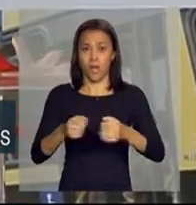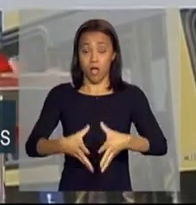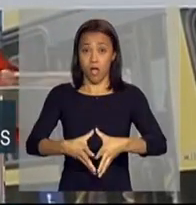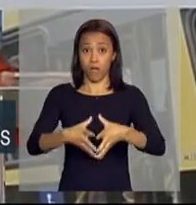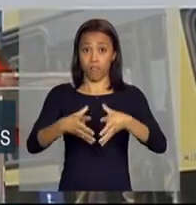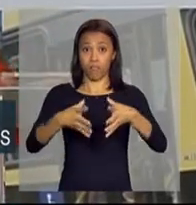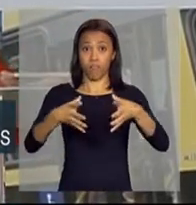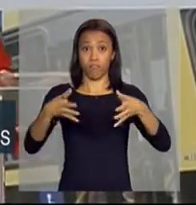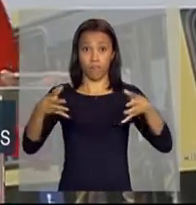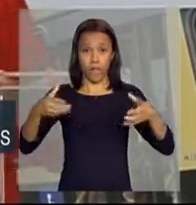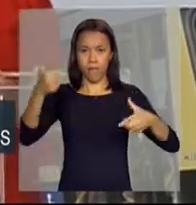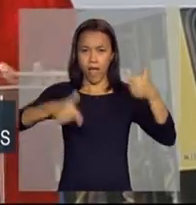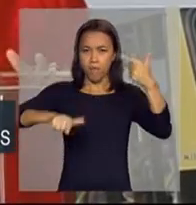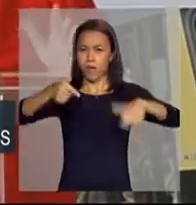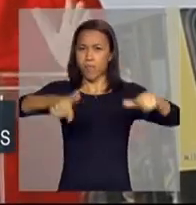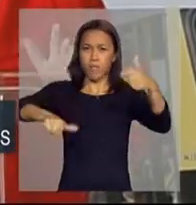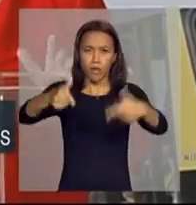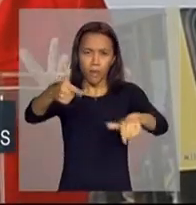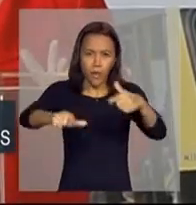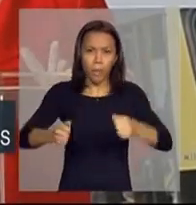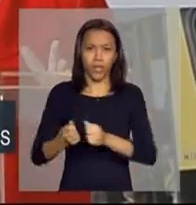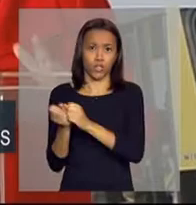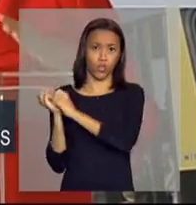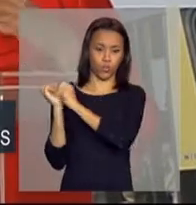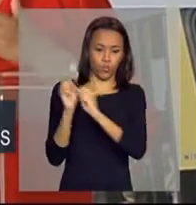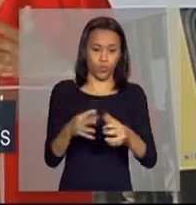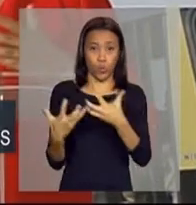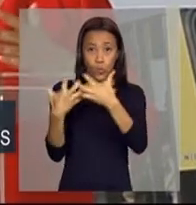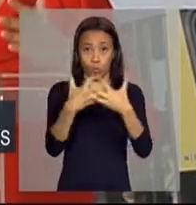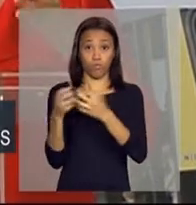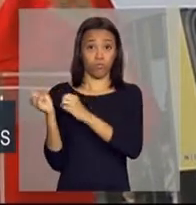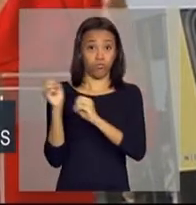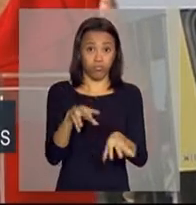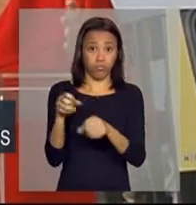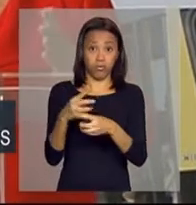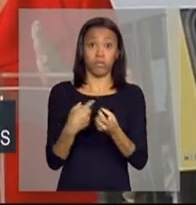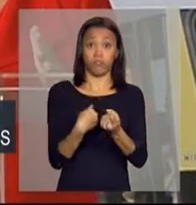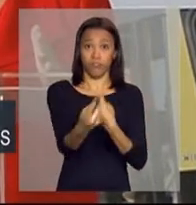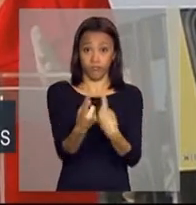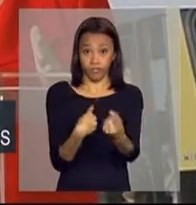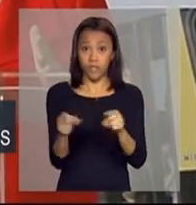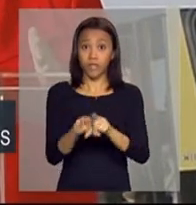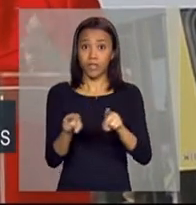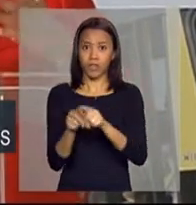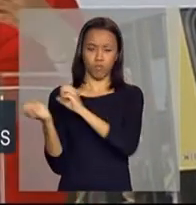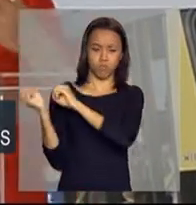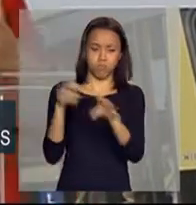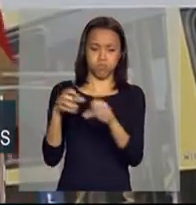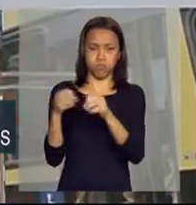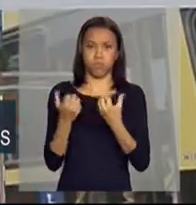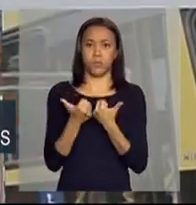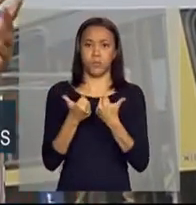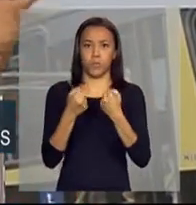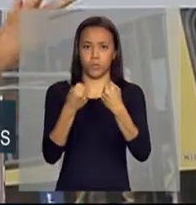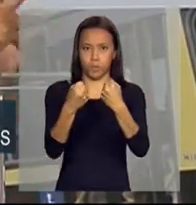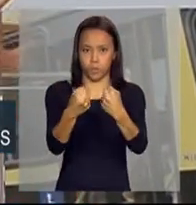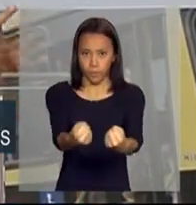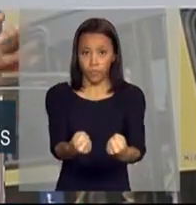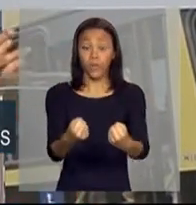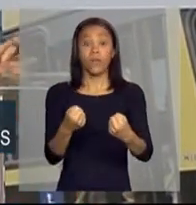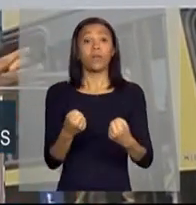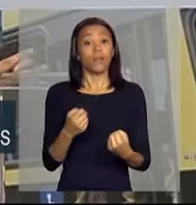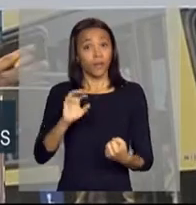ampliar a capacidade de escoamento de pessoas e cargas nessa região. Obviamente, quando